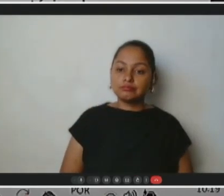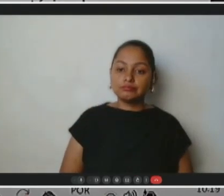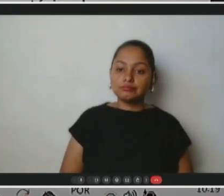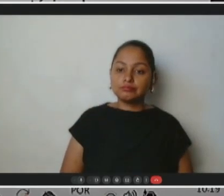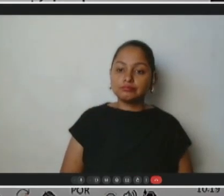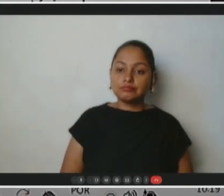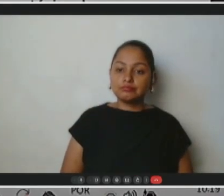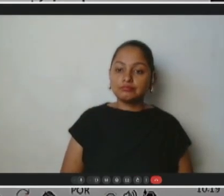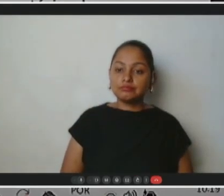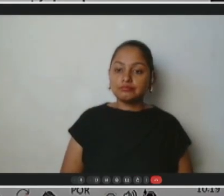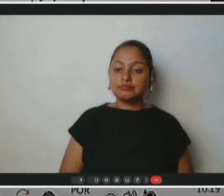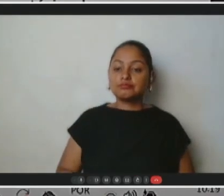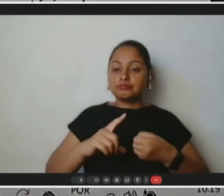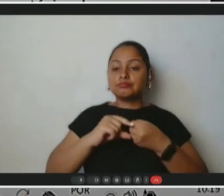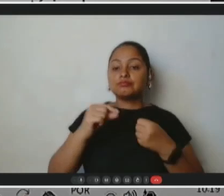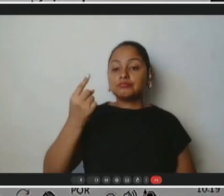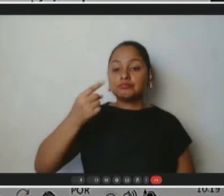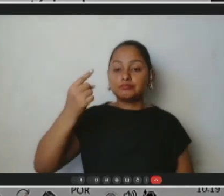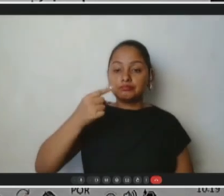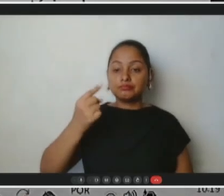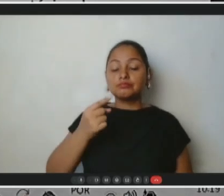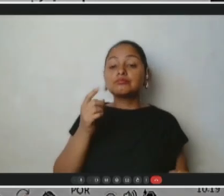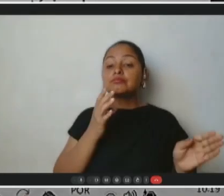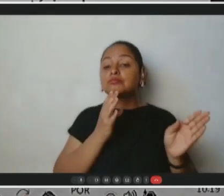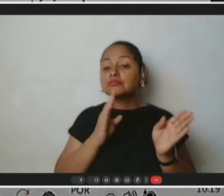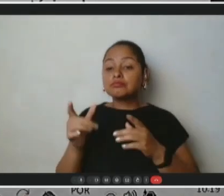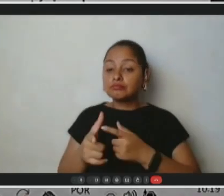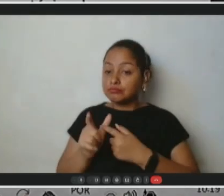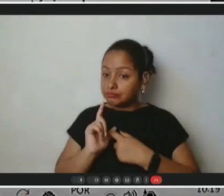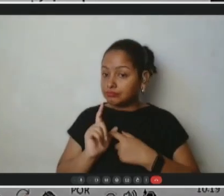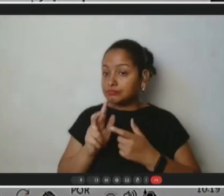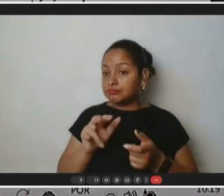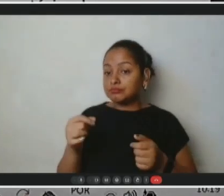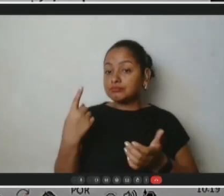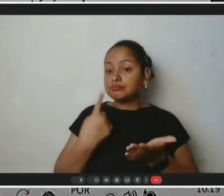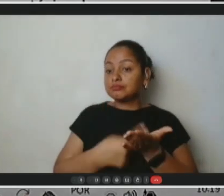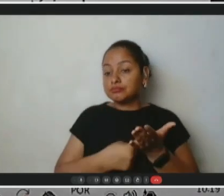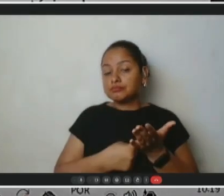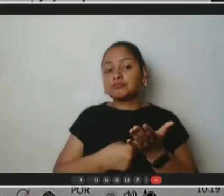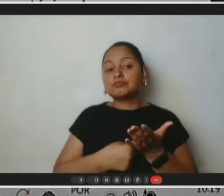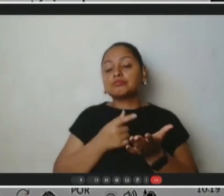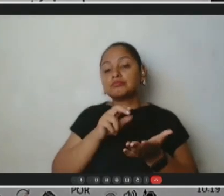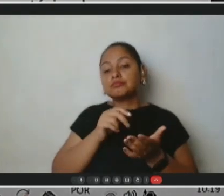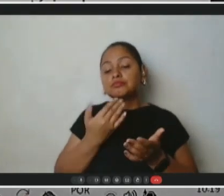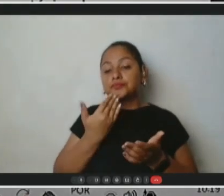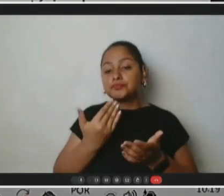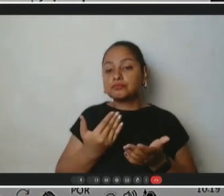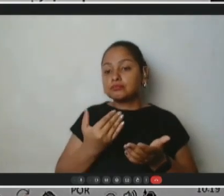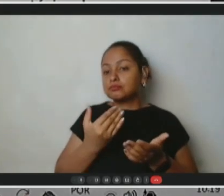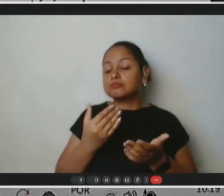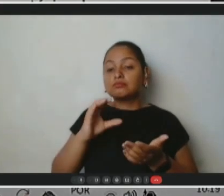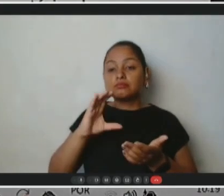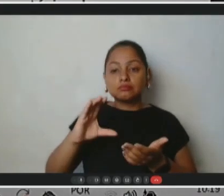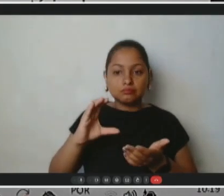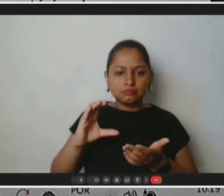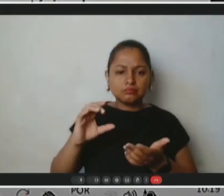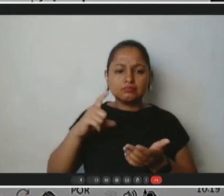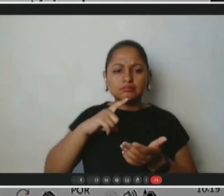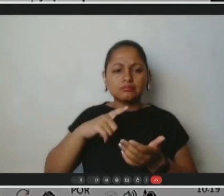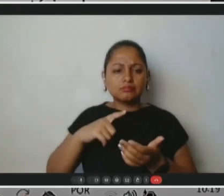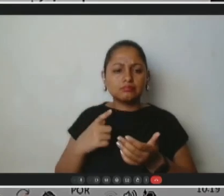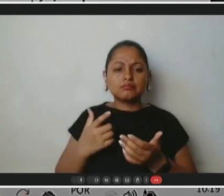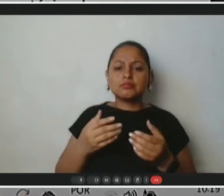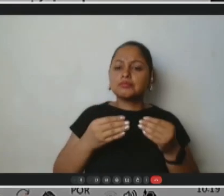Parágrafo 1º. A programação das despesas a serem custeadas com recursos de operações de crédito não poderá exceder o montante das despesas de capital fixado